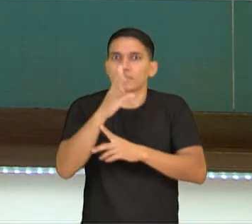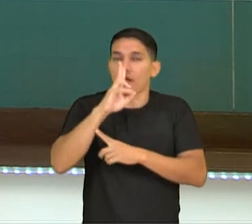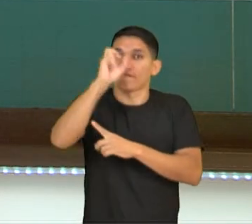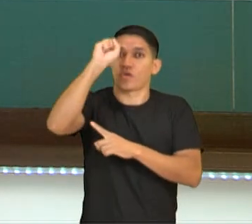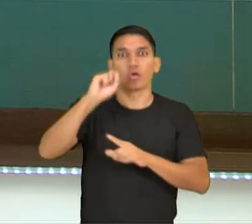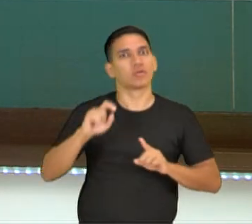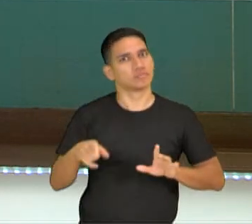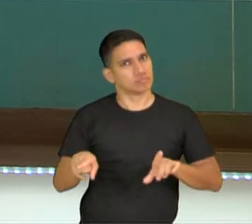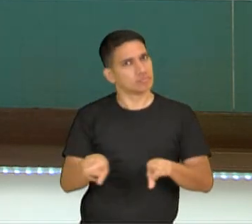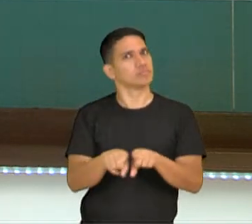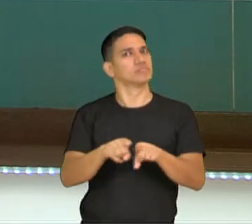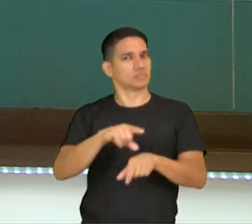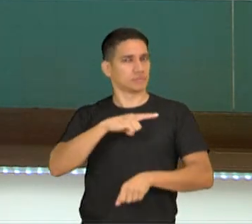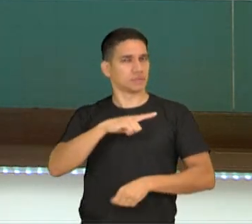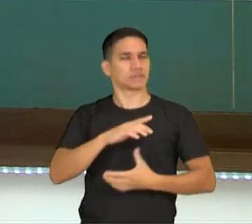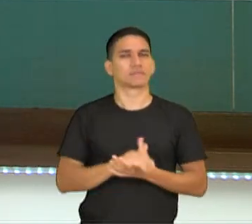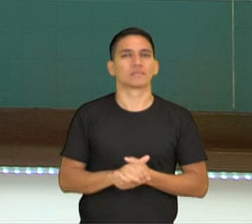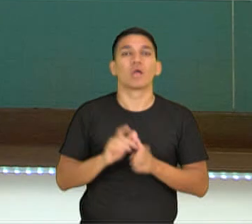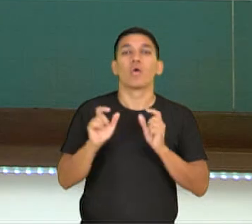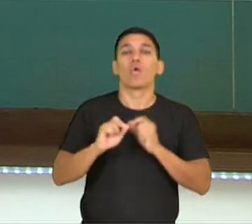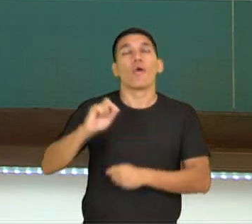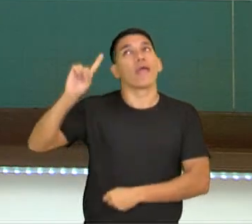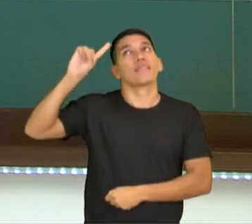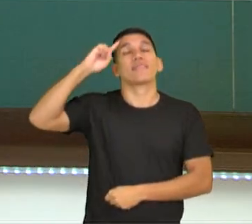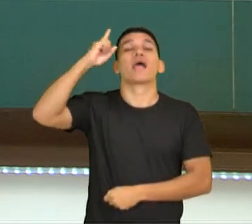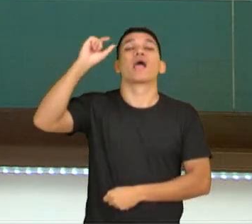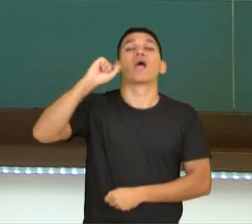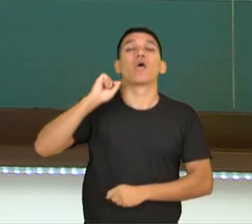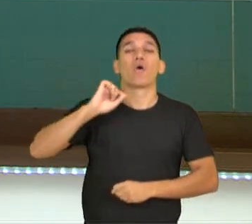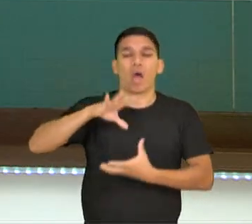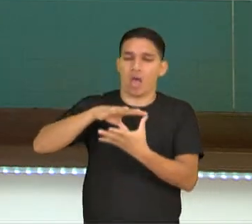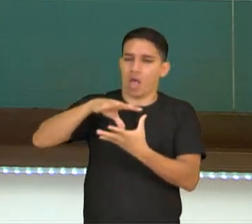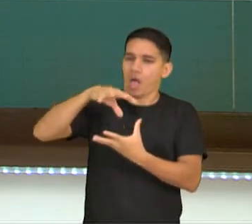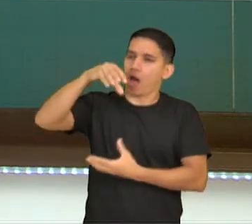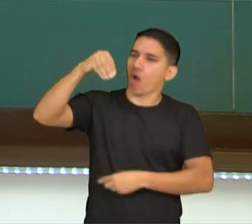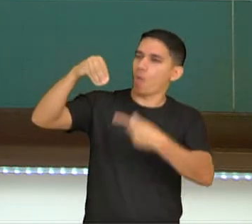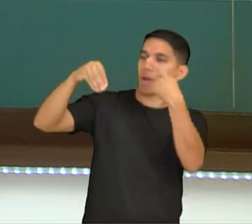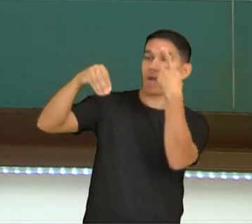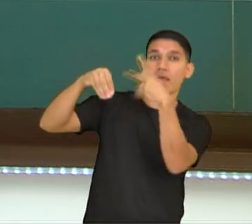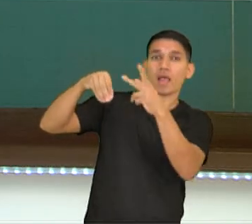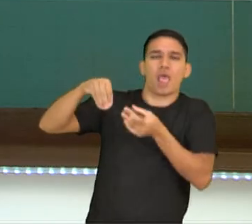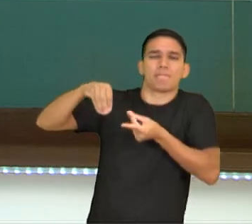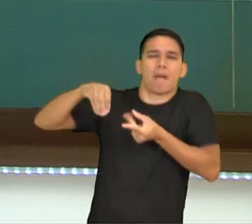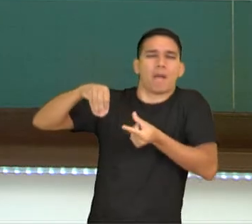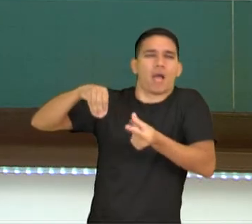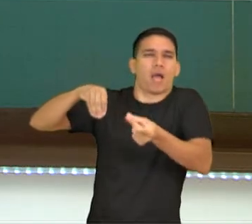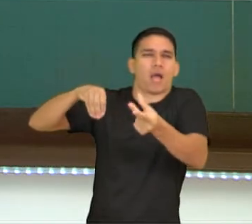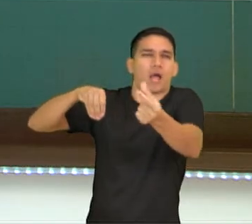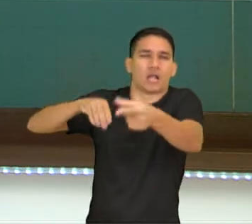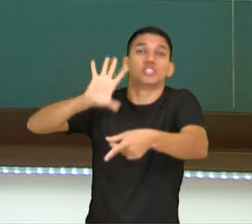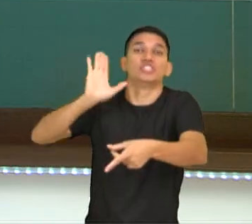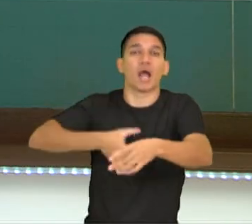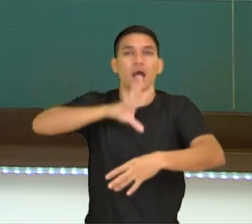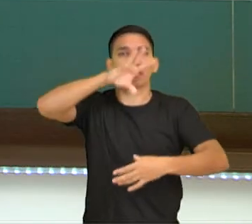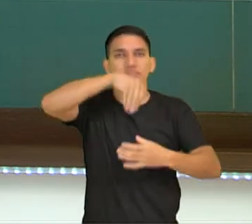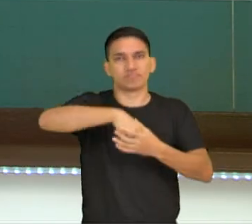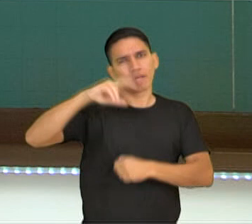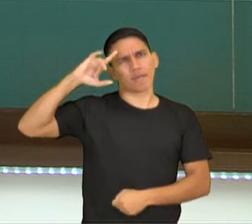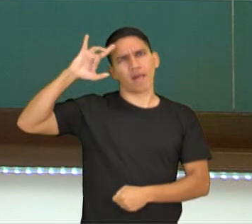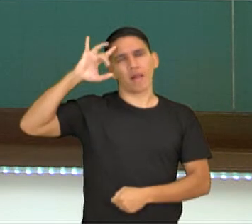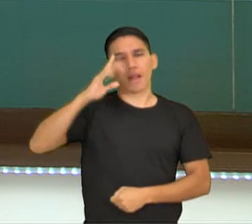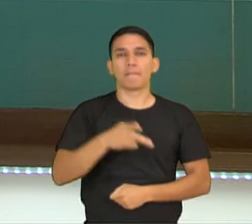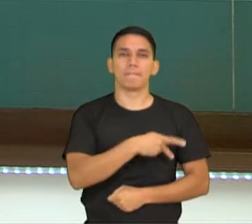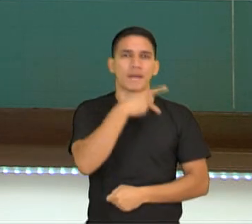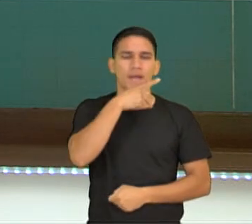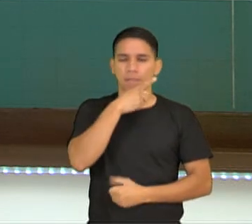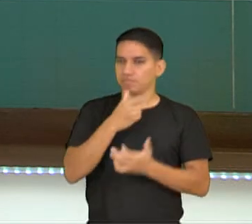por exemplo, que a ideia da imortalidade da alma, que é algo já presente nas reflexões platônicas, vai aparecer de